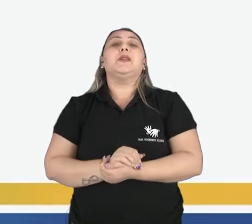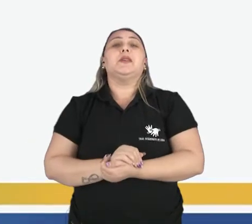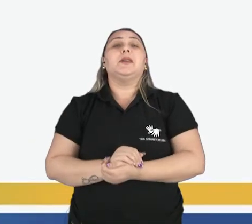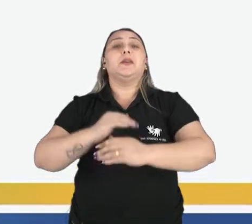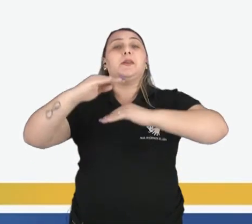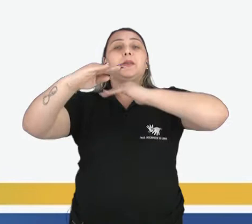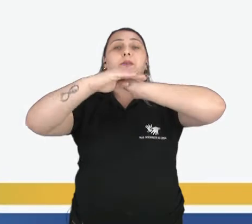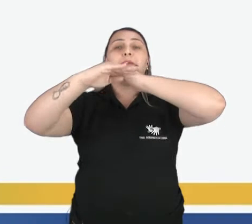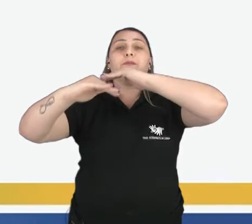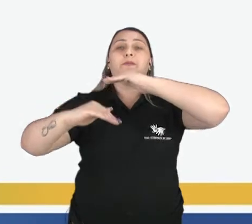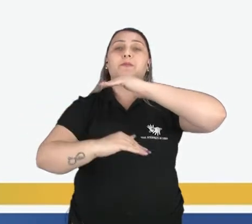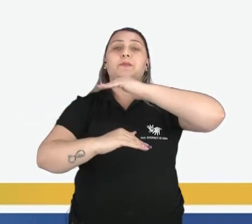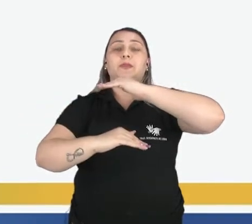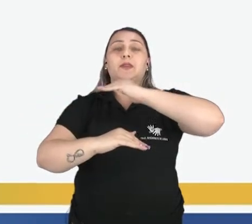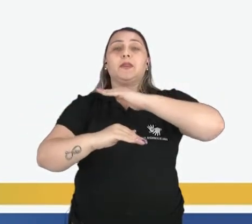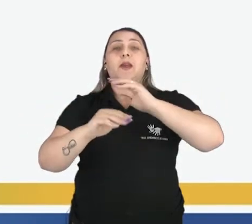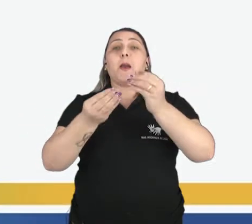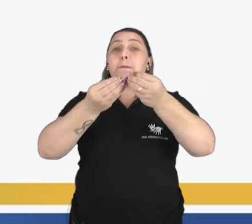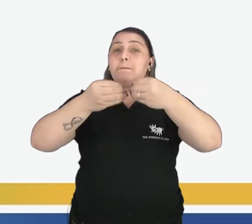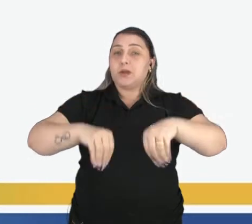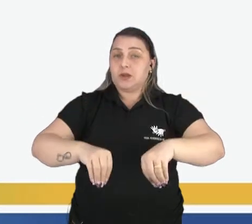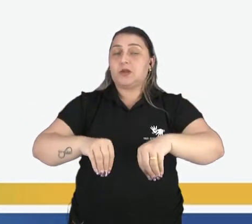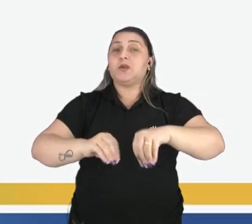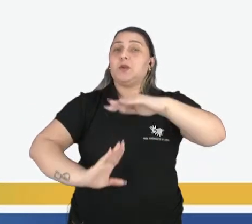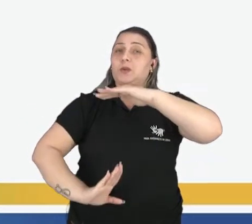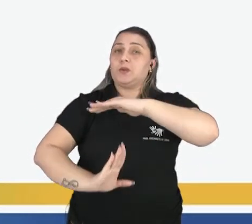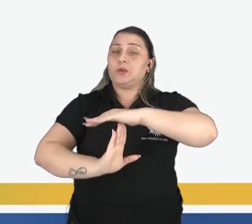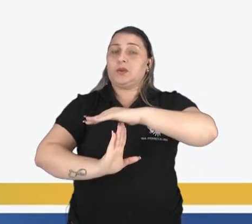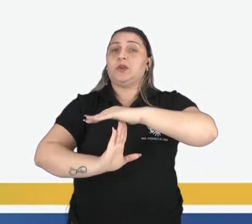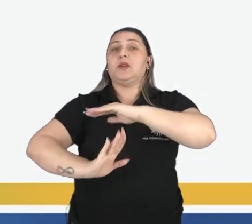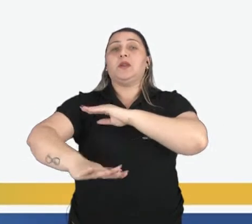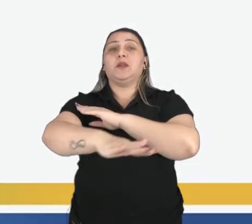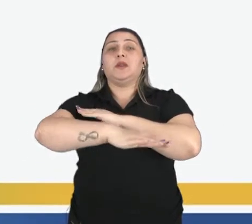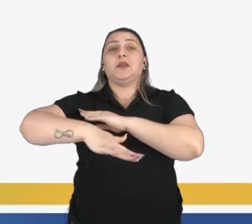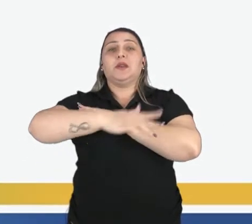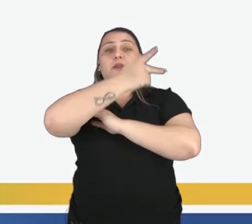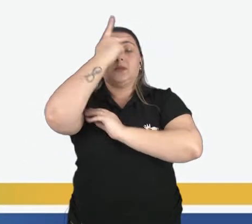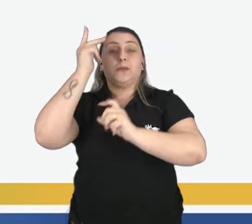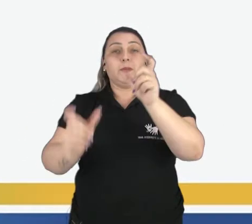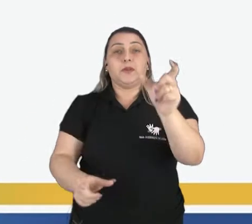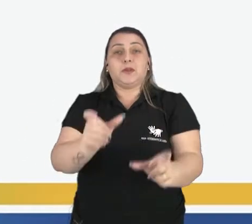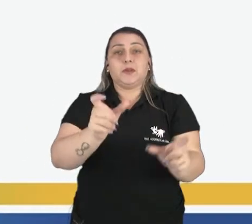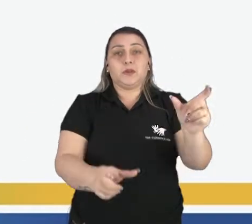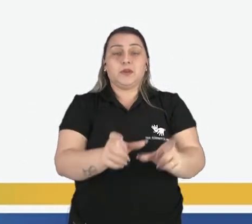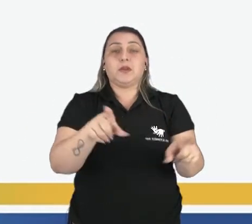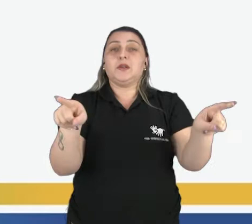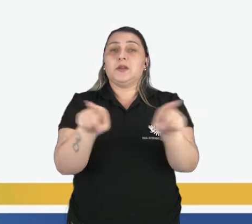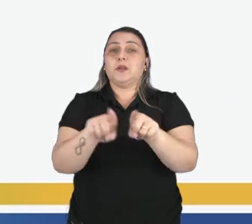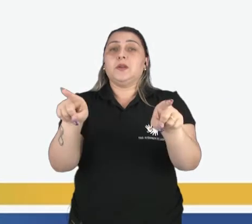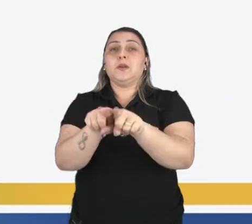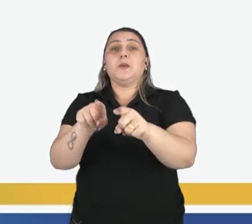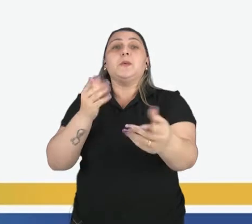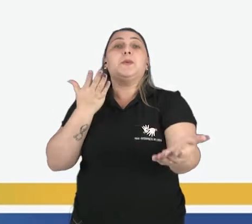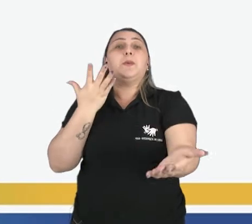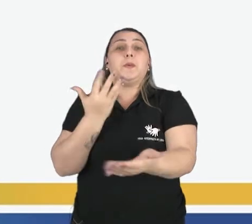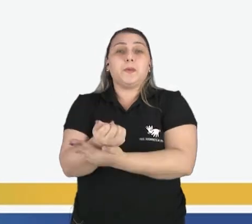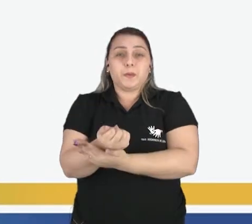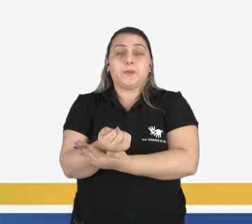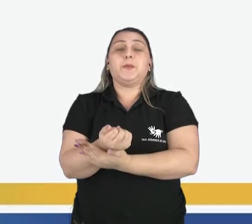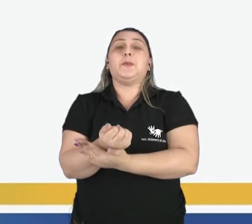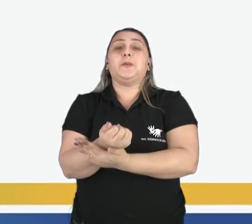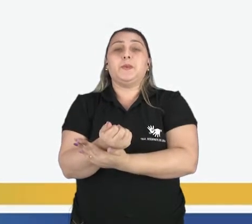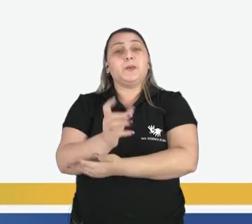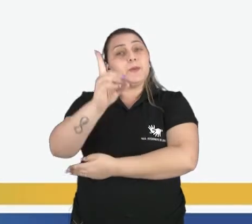de desigualdade prejudica e limita o status social dessas pessoas, além de seu acesso